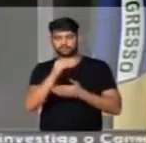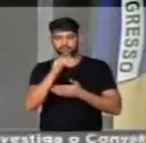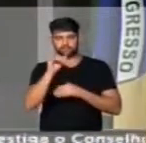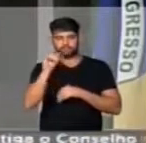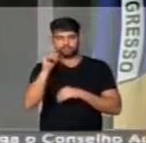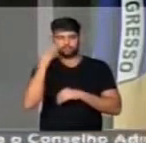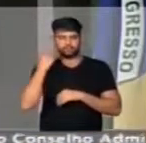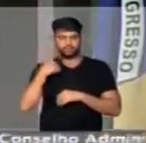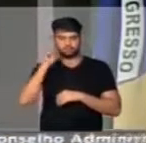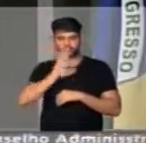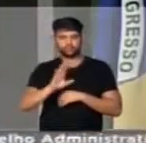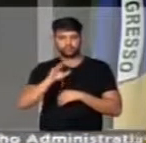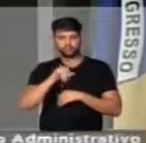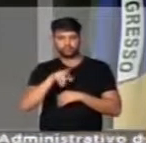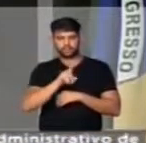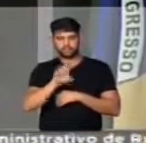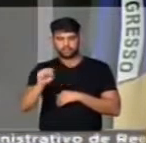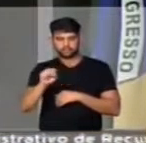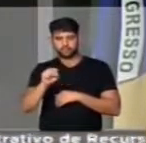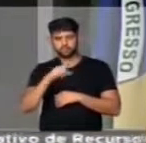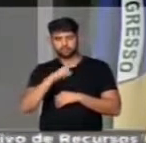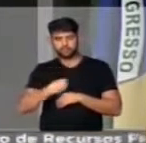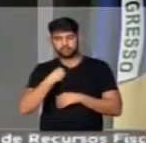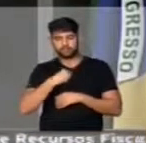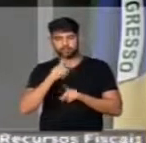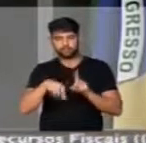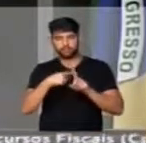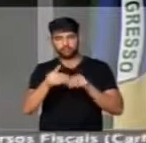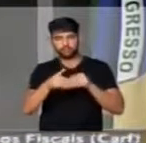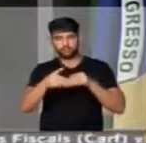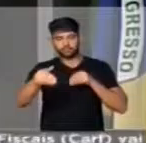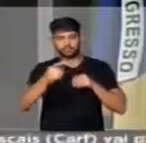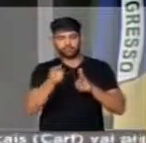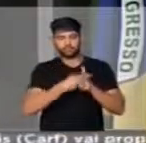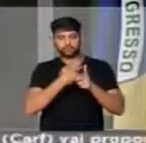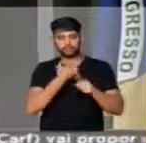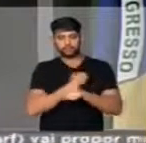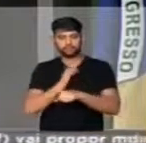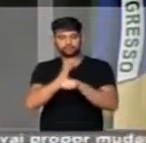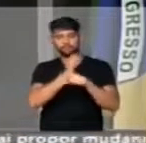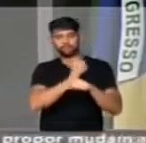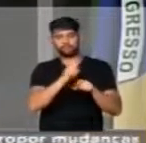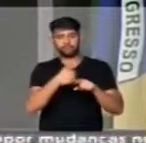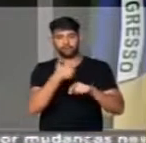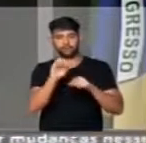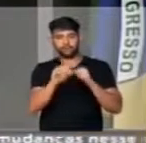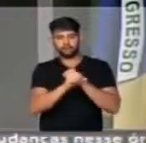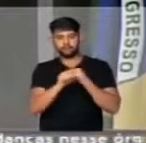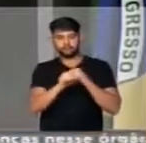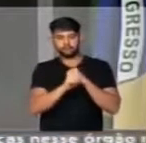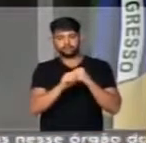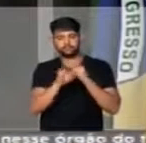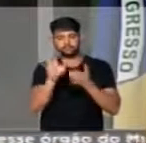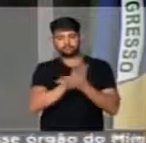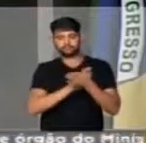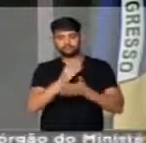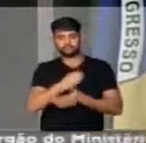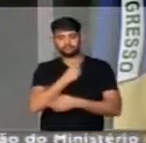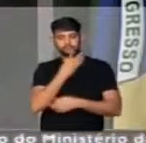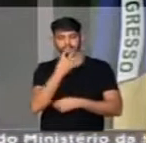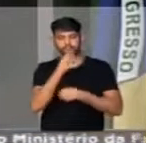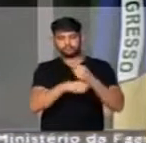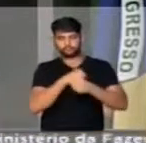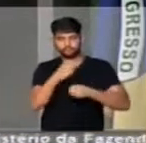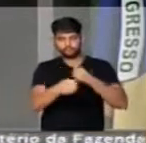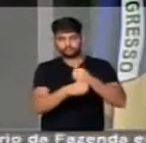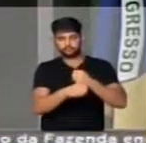Nacional de Desenvolvimento Econômico e Social, BNDES, também haverá alongamento da dívida dos estados por 10 anos, sendo com 4